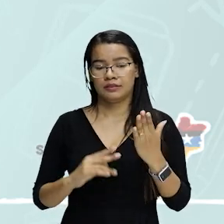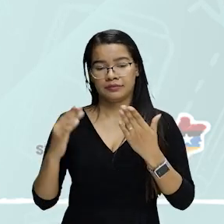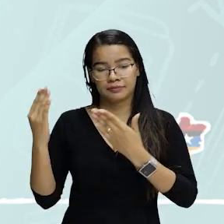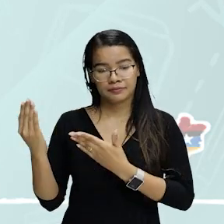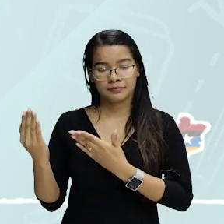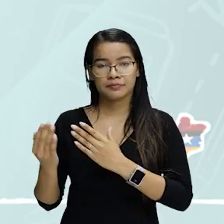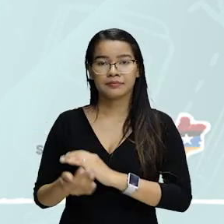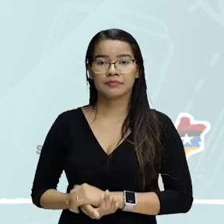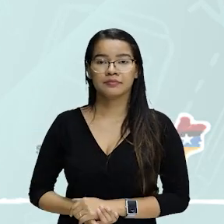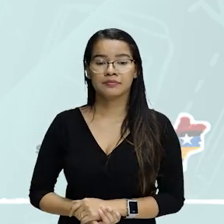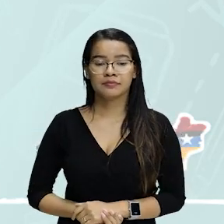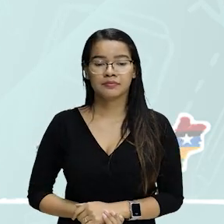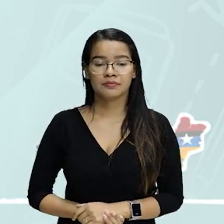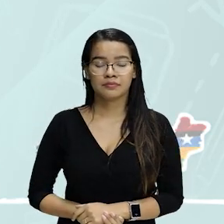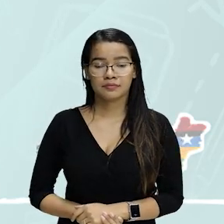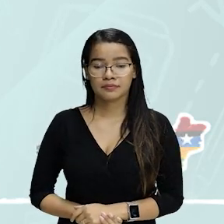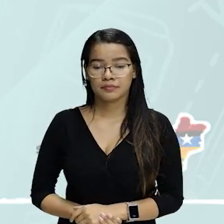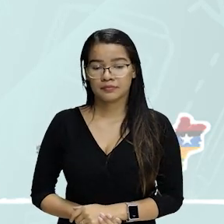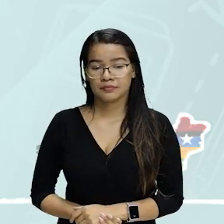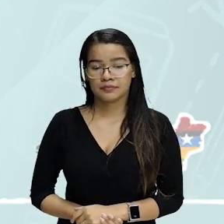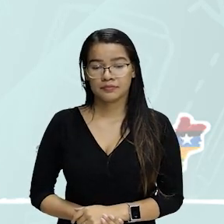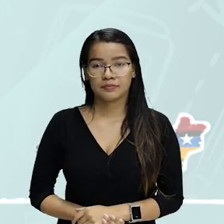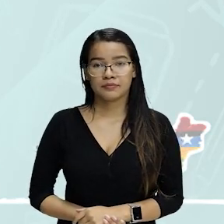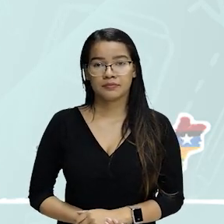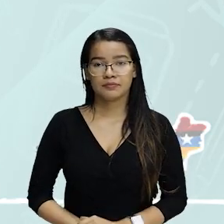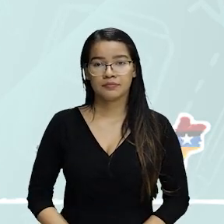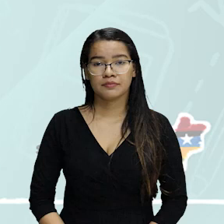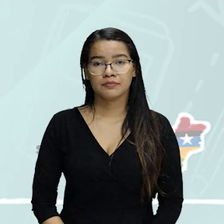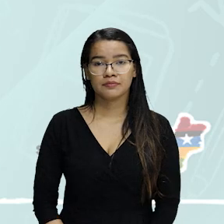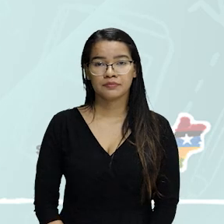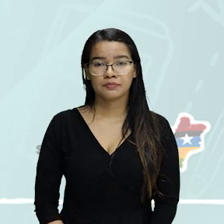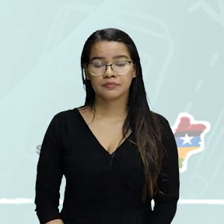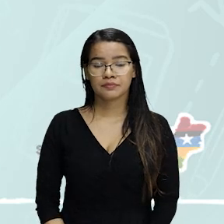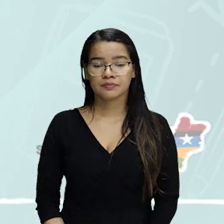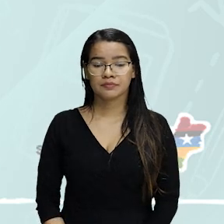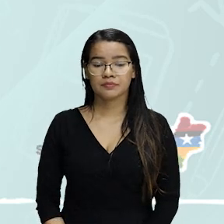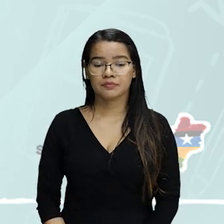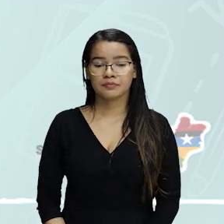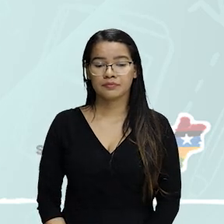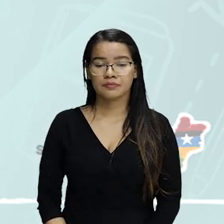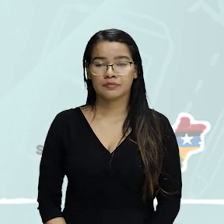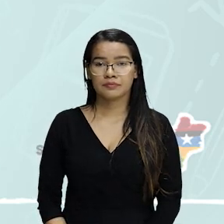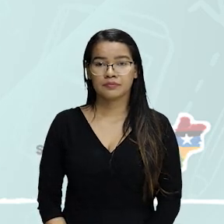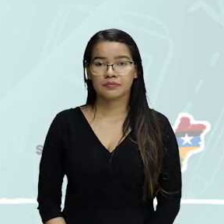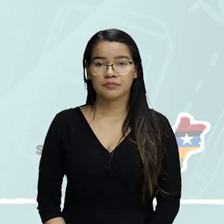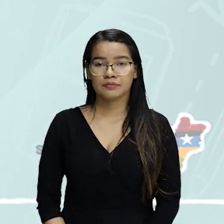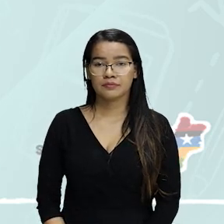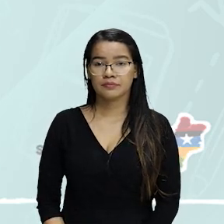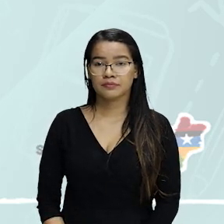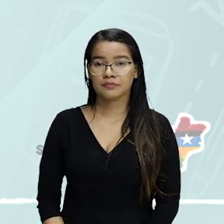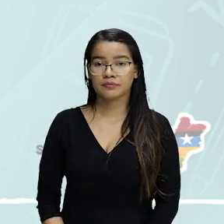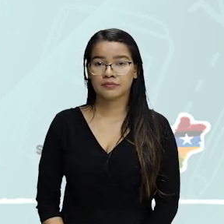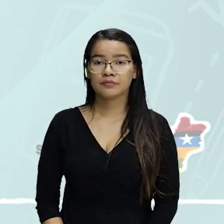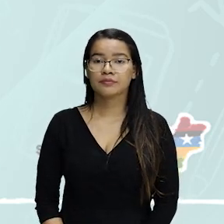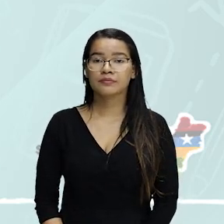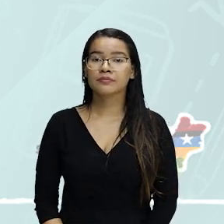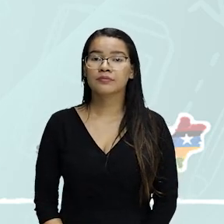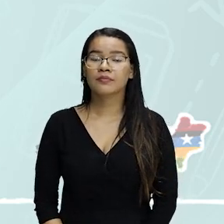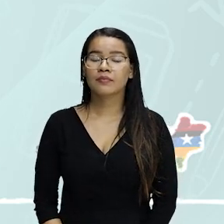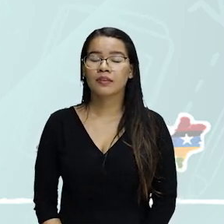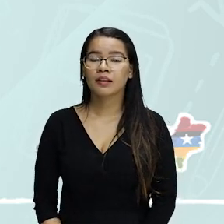Fumam ainda nas desertas praias, lagos de sangue tépidos e